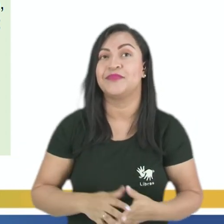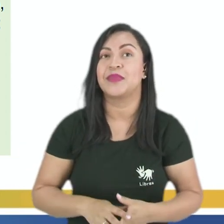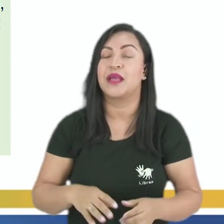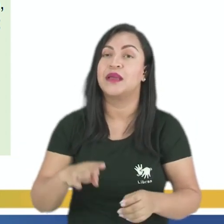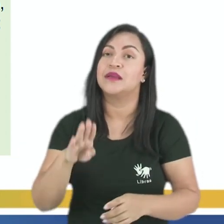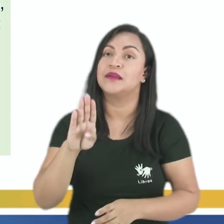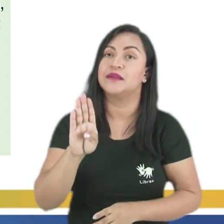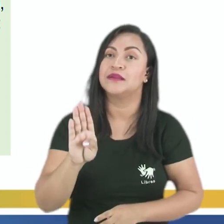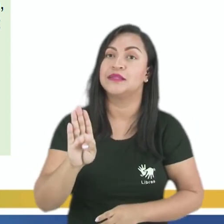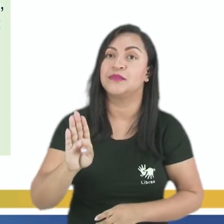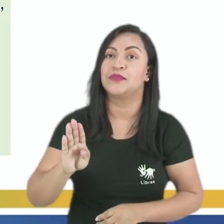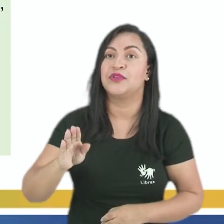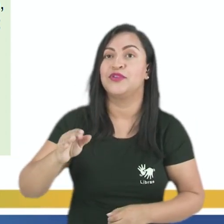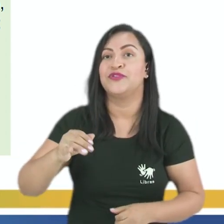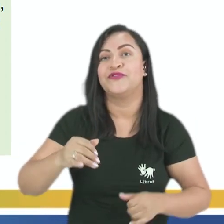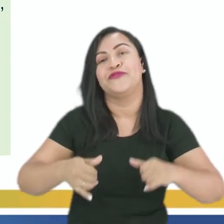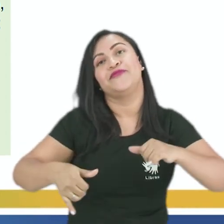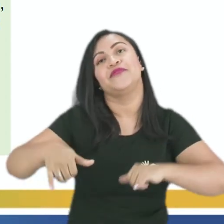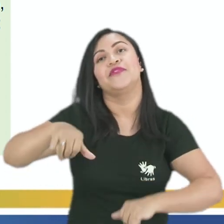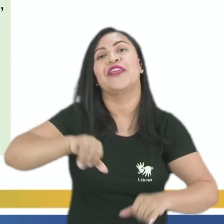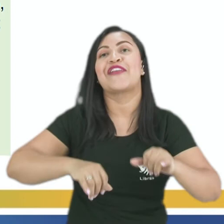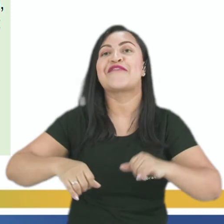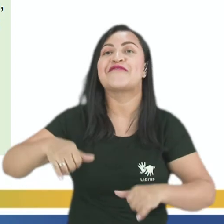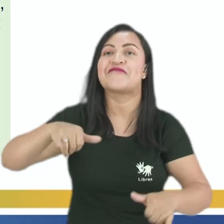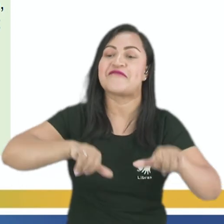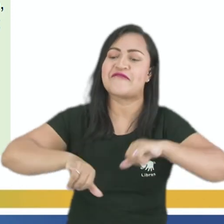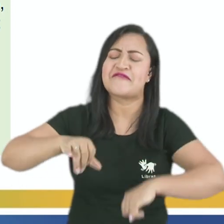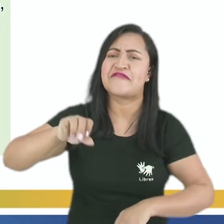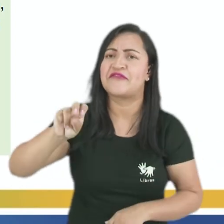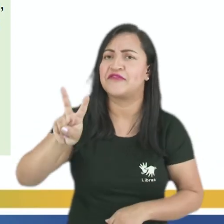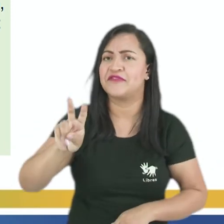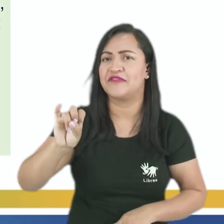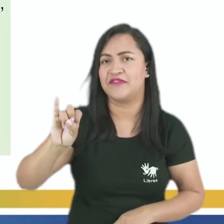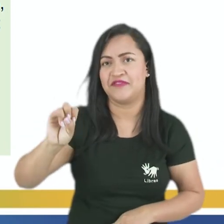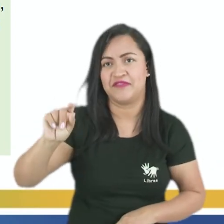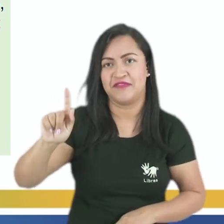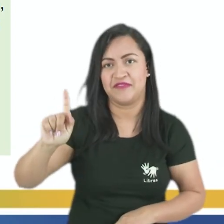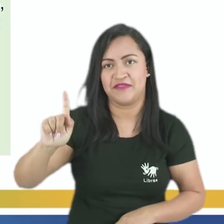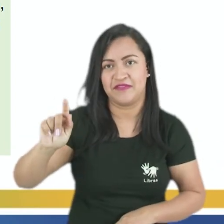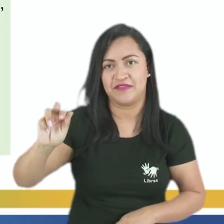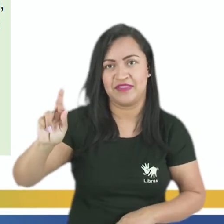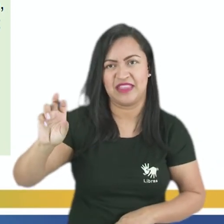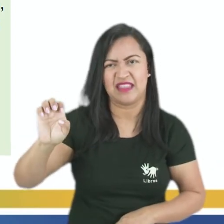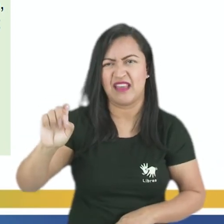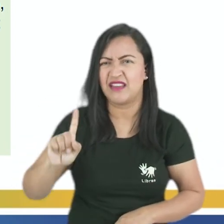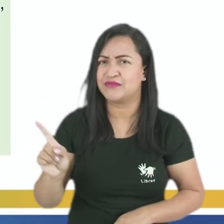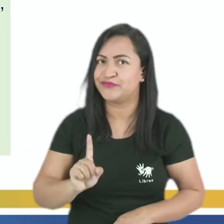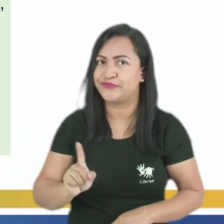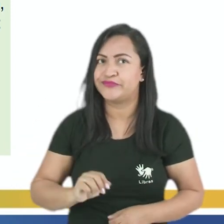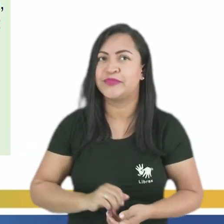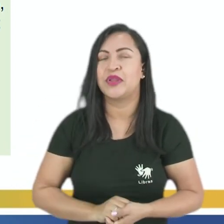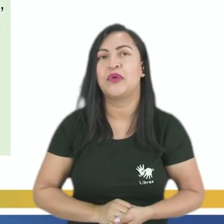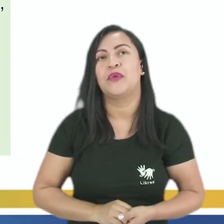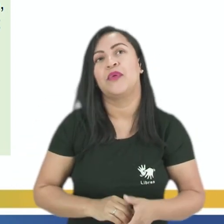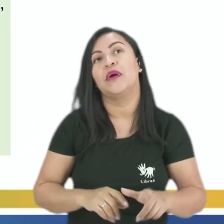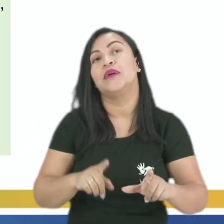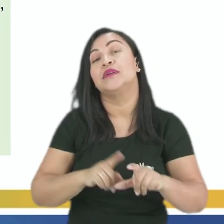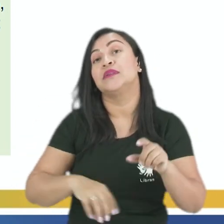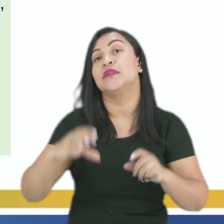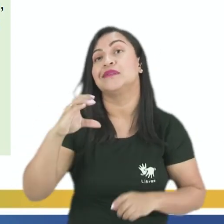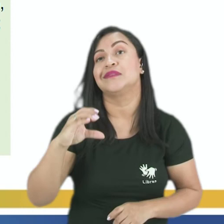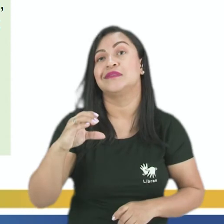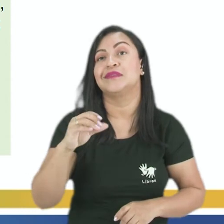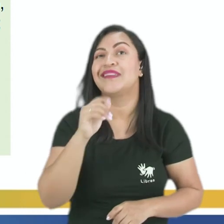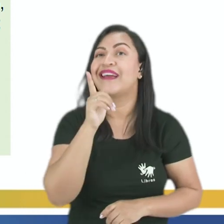B, vinagre? O vinagre também não, porque ele também tem a presença de um ácido, que é o ácido acético. Letra